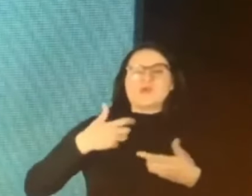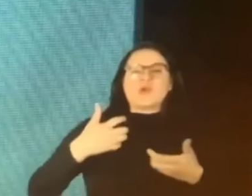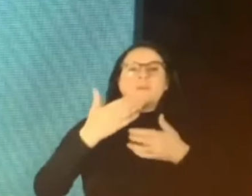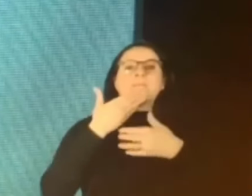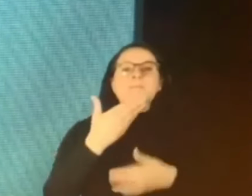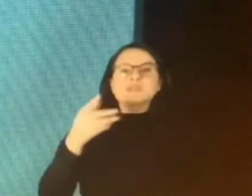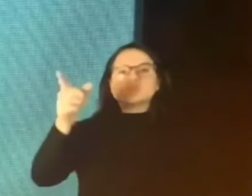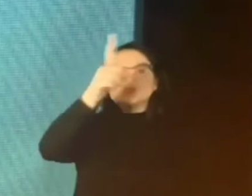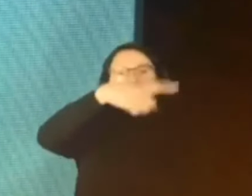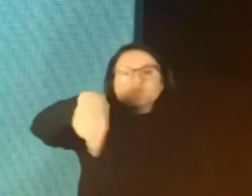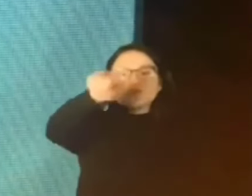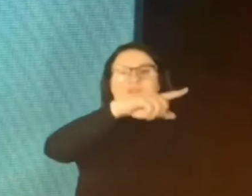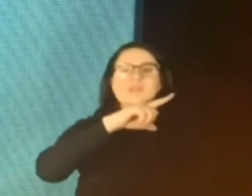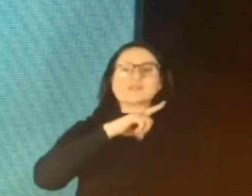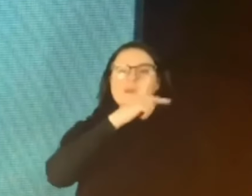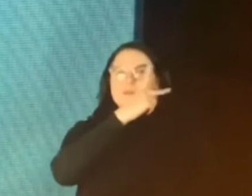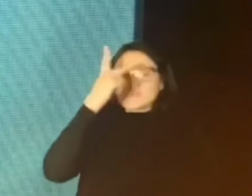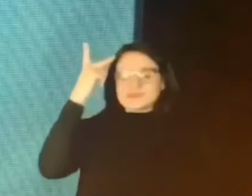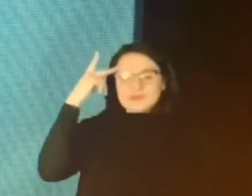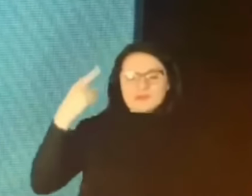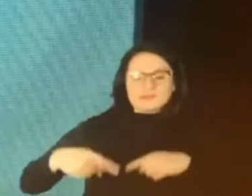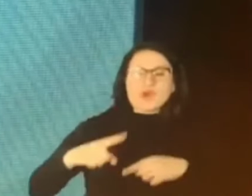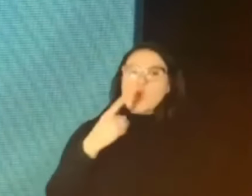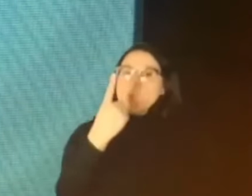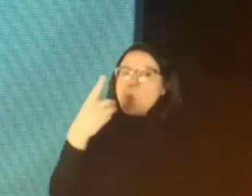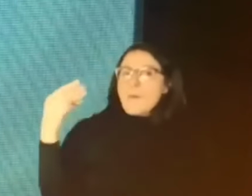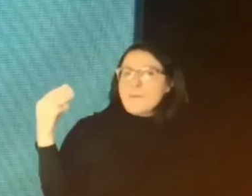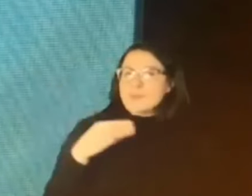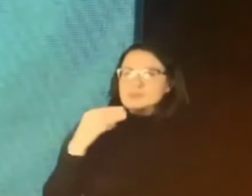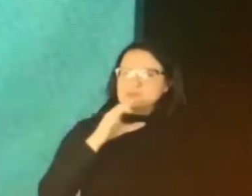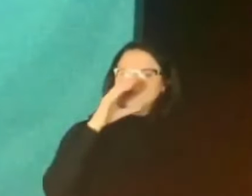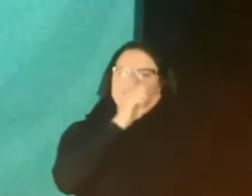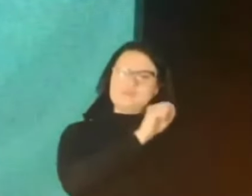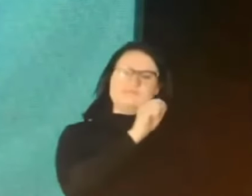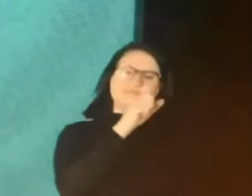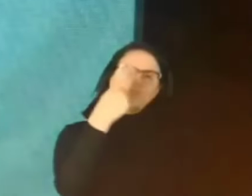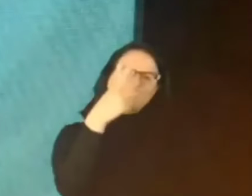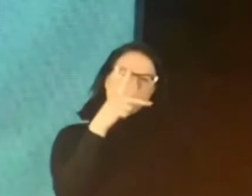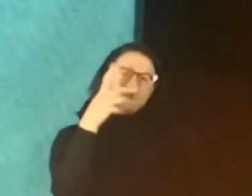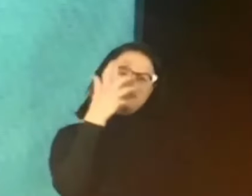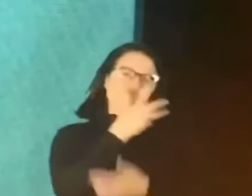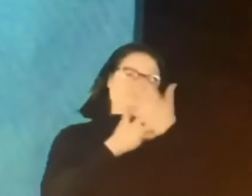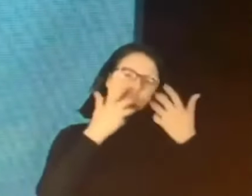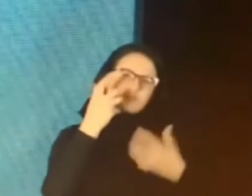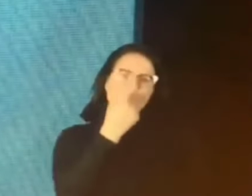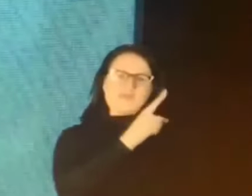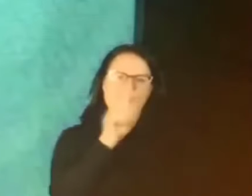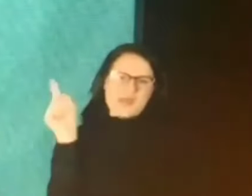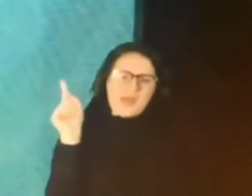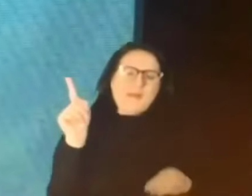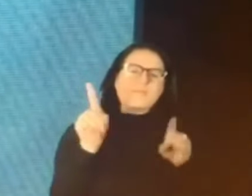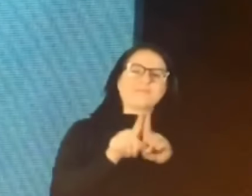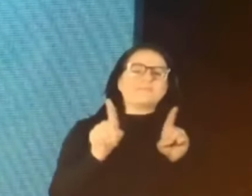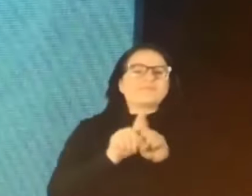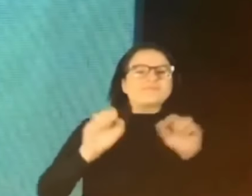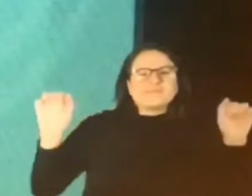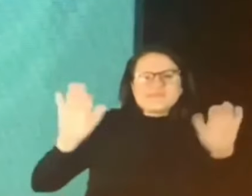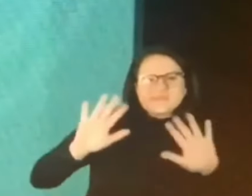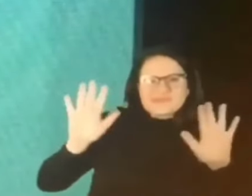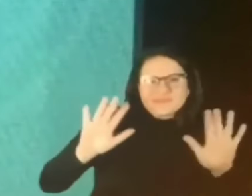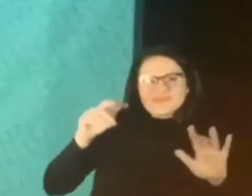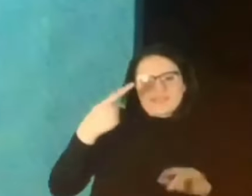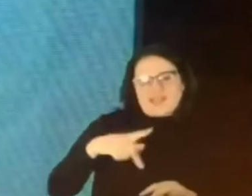os nossos debatedores pudessem, em um minuto, fazer as suas considerações finais e a sua despedida aqui do nosso